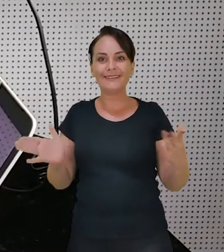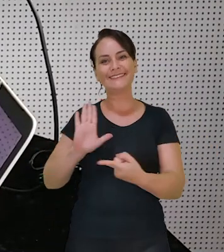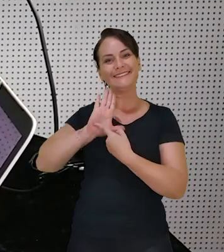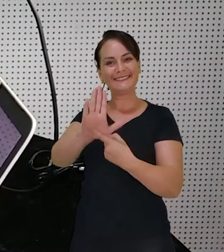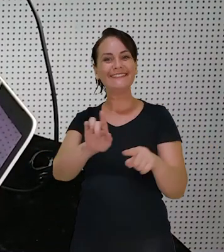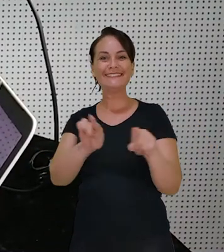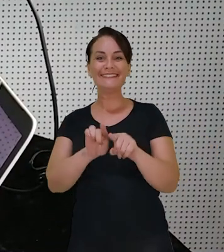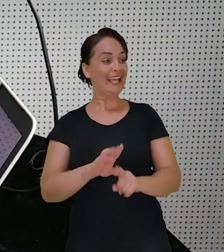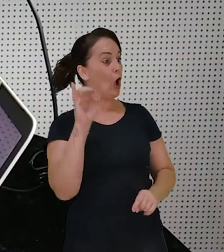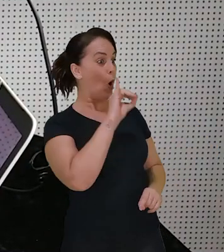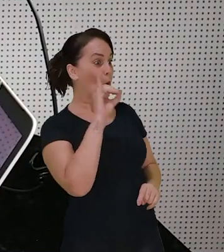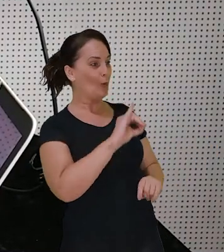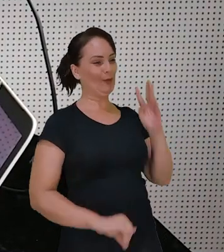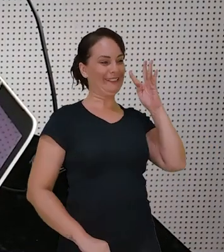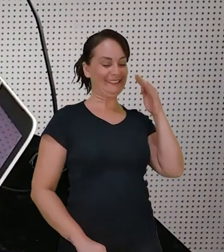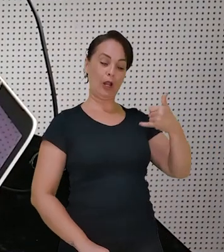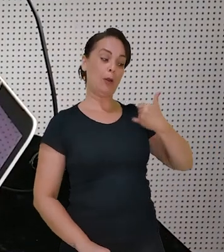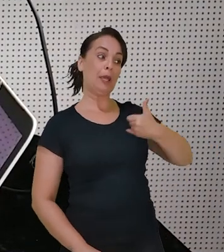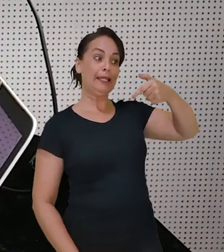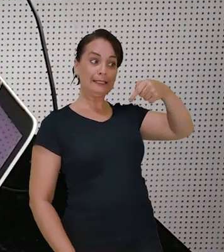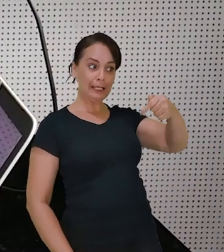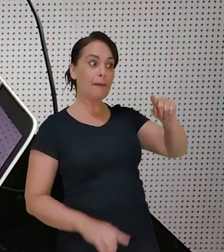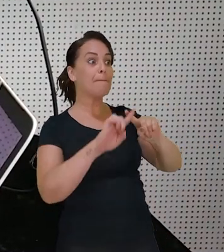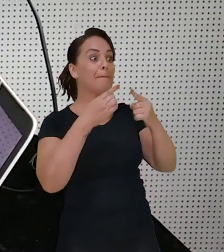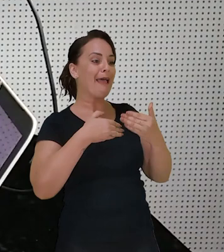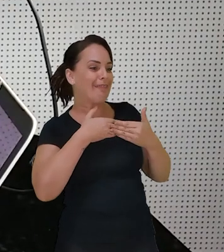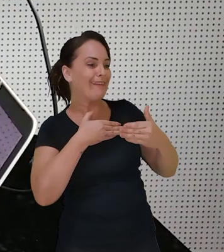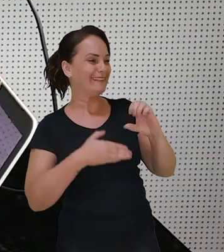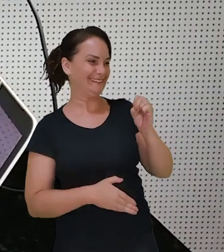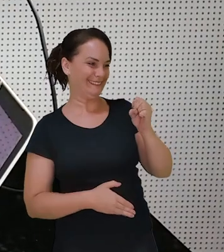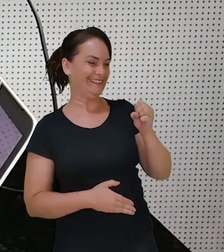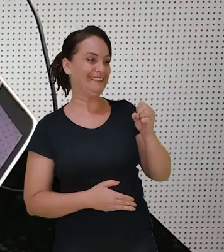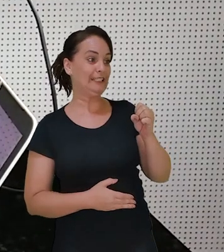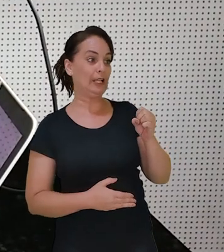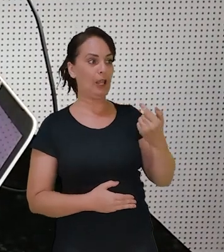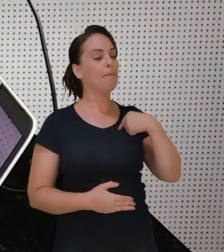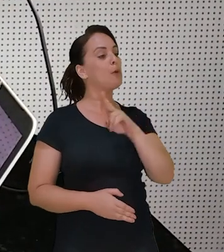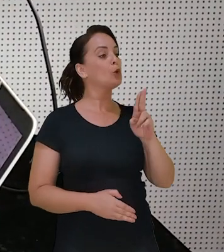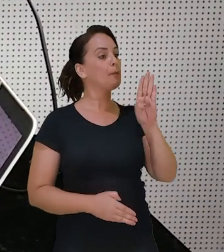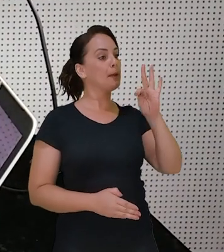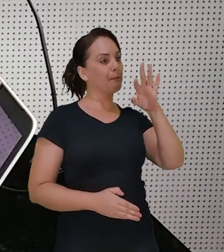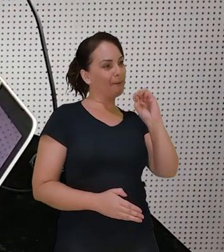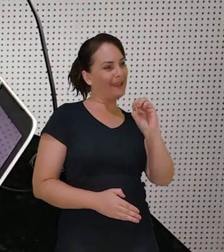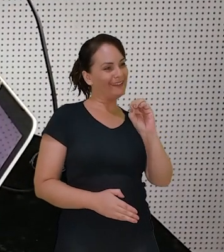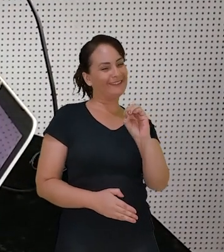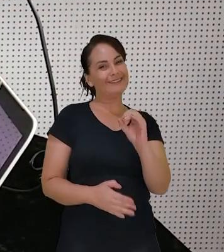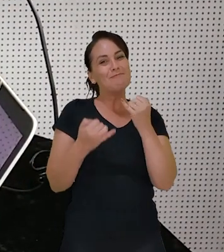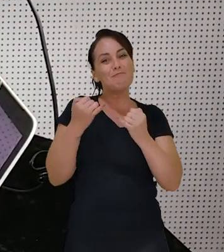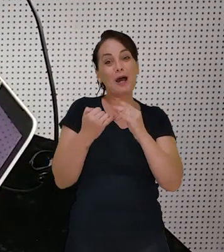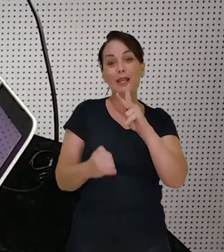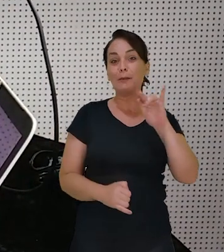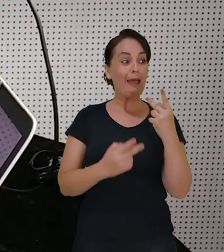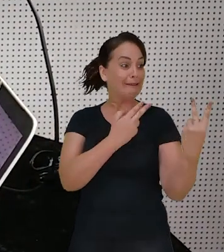também. Oi, legal, eu tenho 7, mas faço 8 esse ano. Sou o Beto, que parece com Beth, e